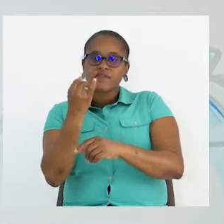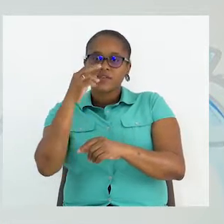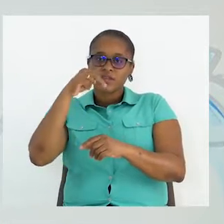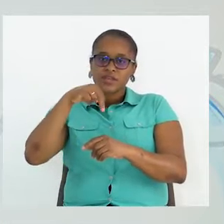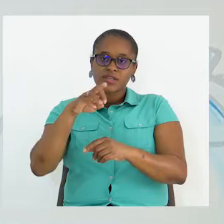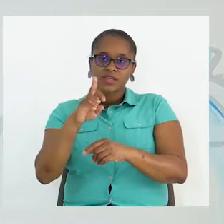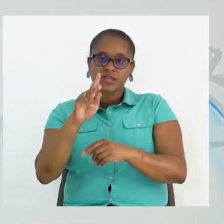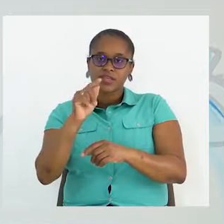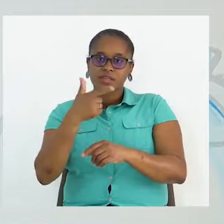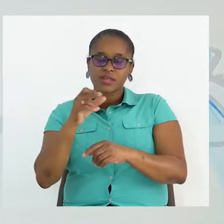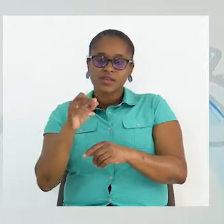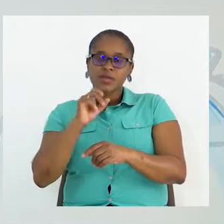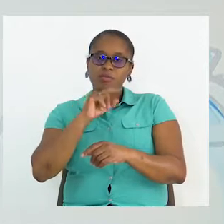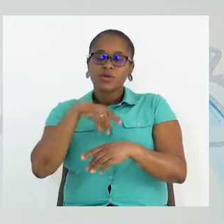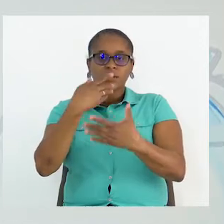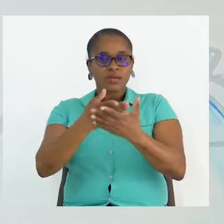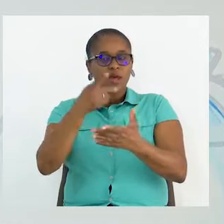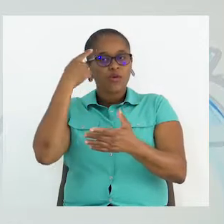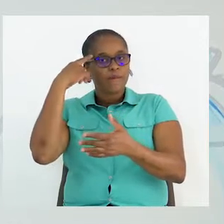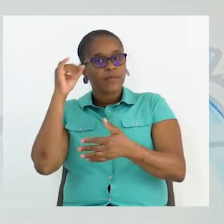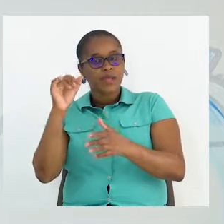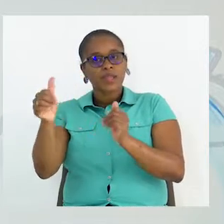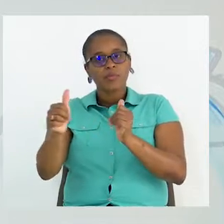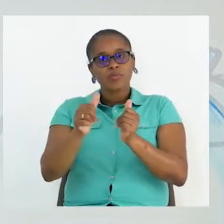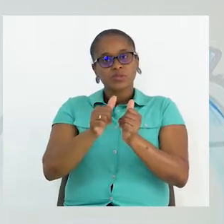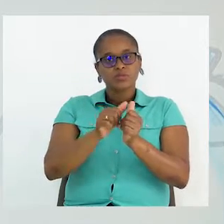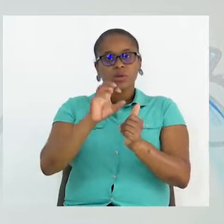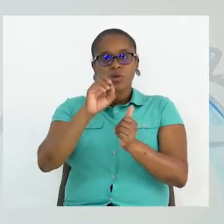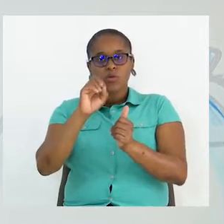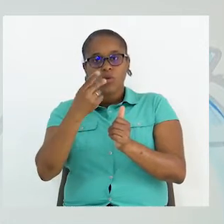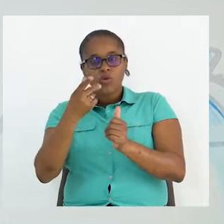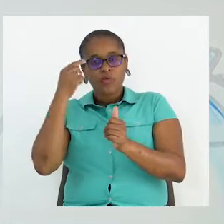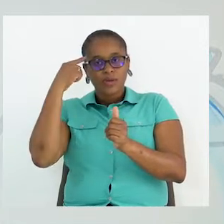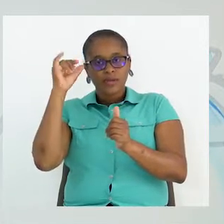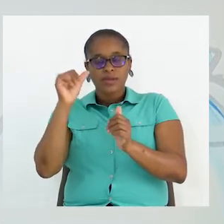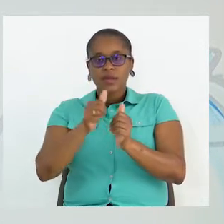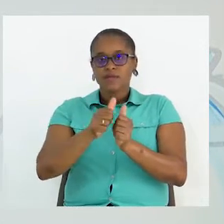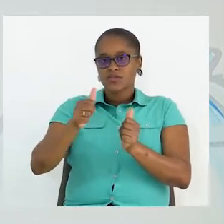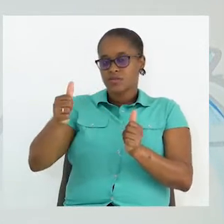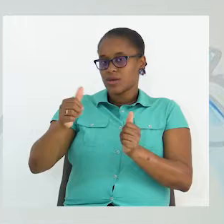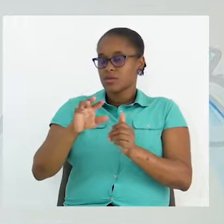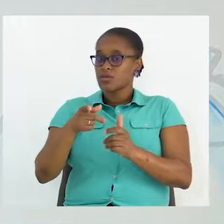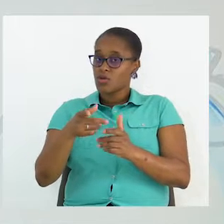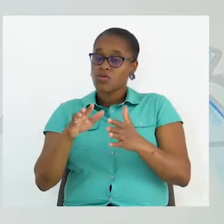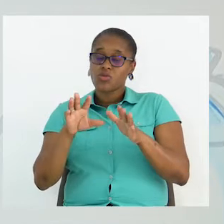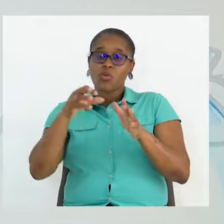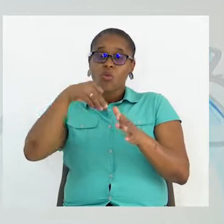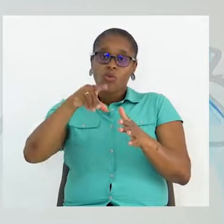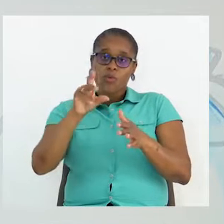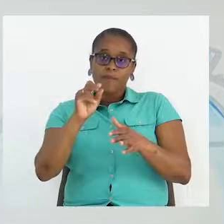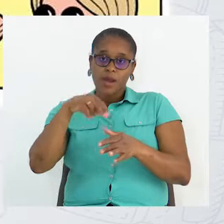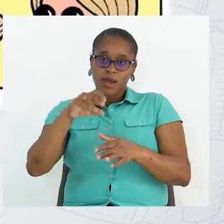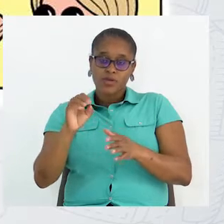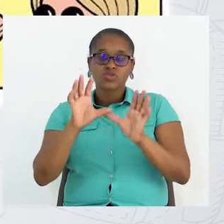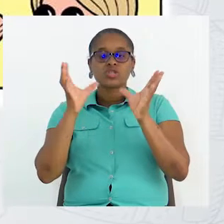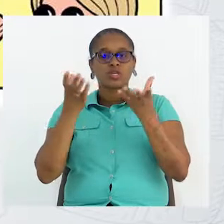dar uma ideia de aproximação ou uma ideia de afastamento. Então, no plano geral, como podem